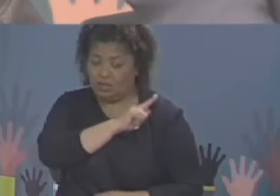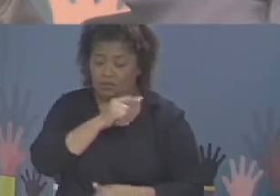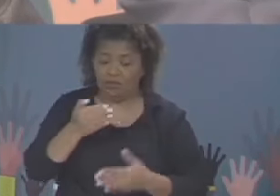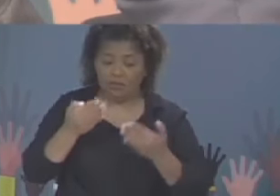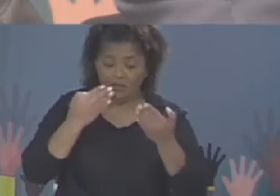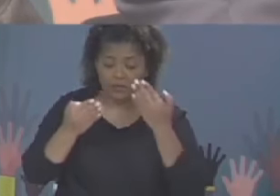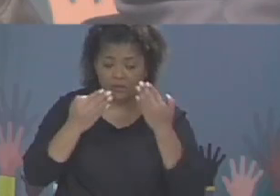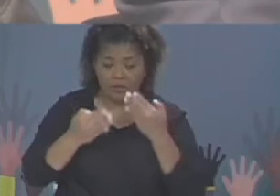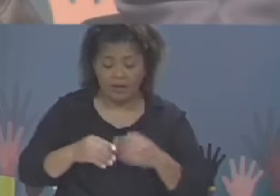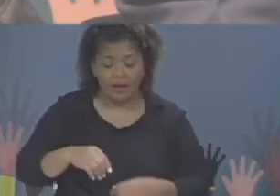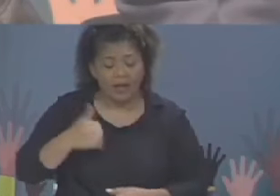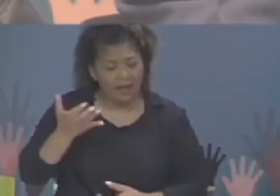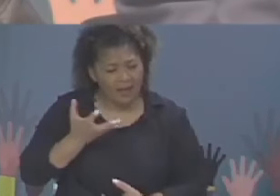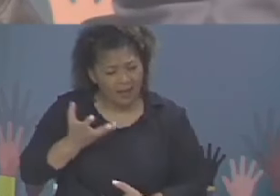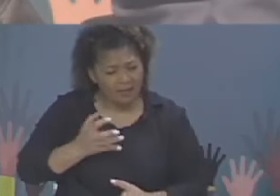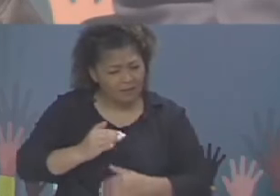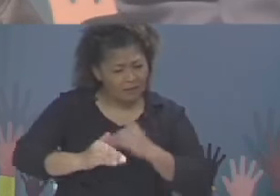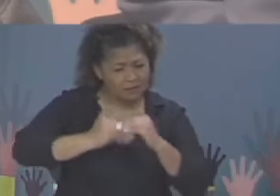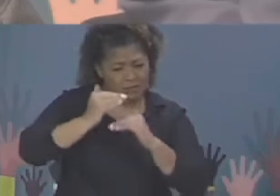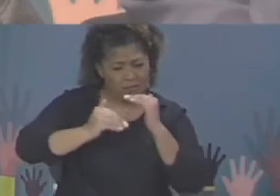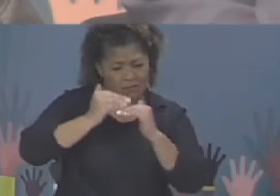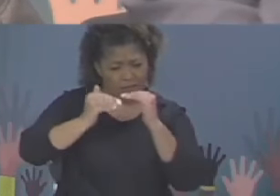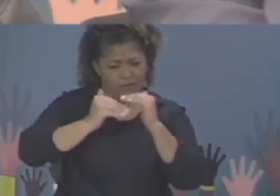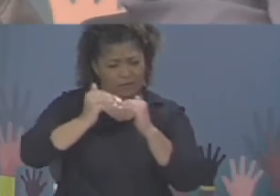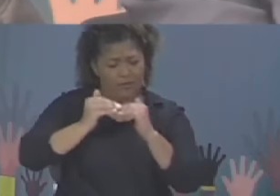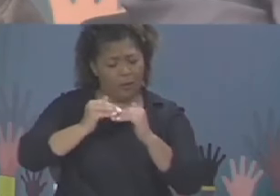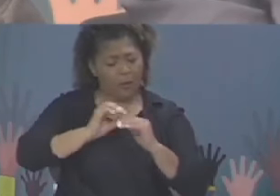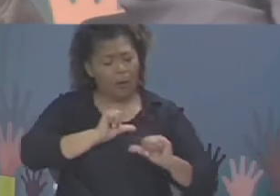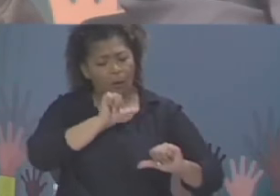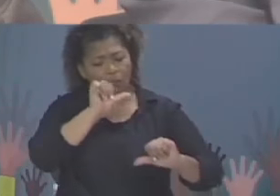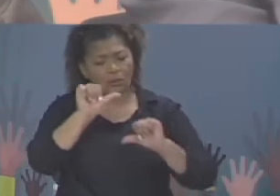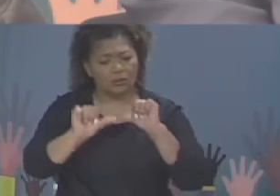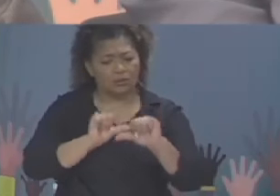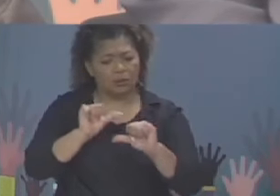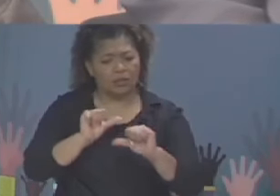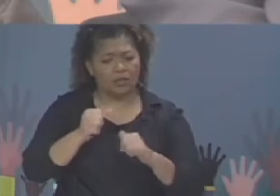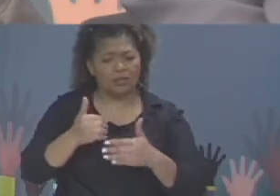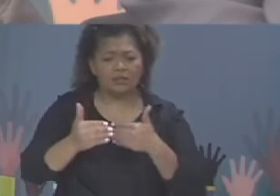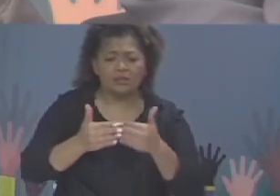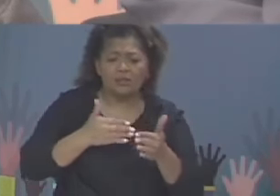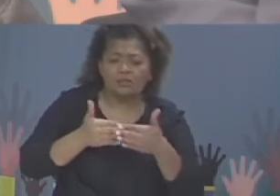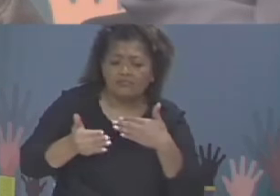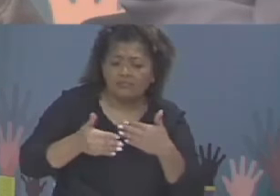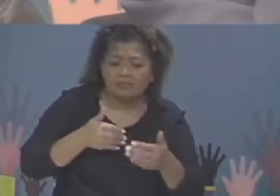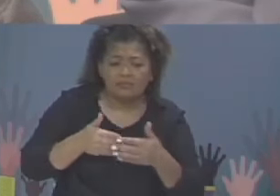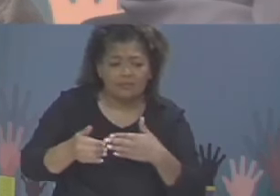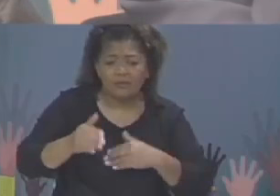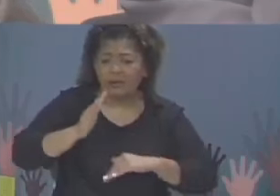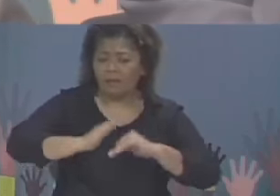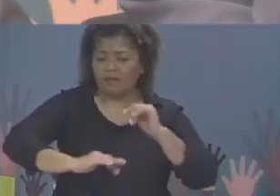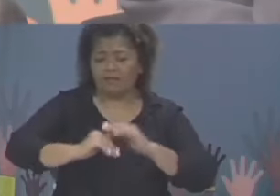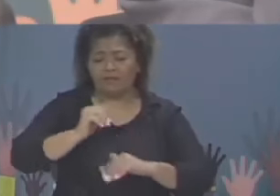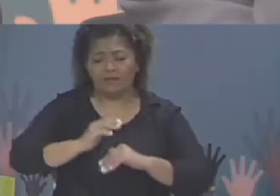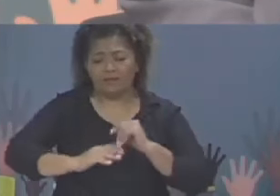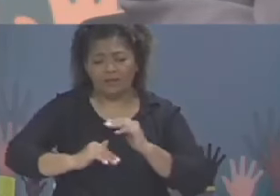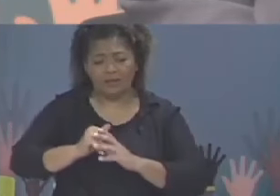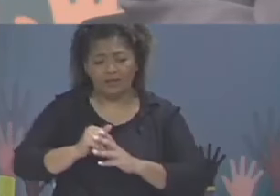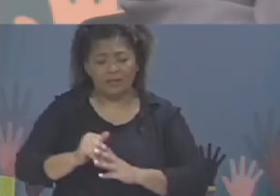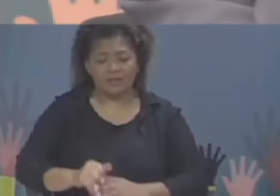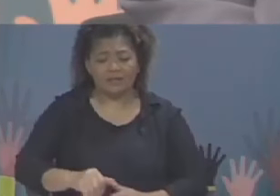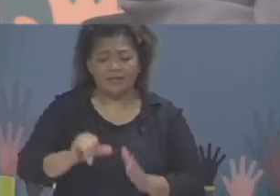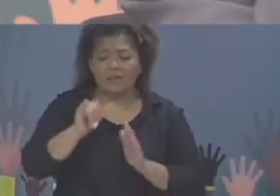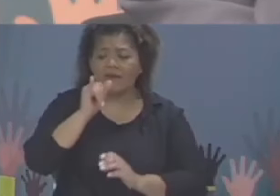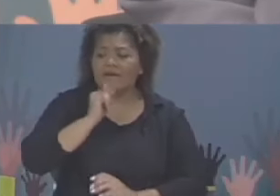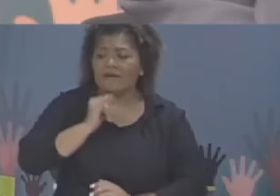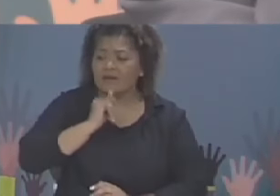uma ampla reforma do sistema conselhos para além de contribuir com o desenvolvimento das demais entidades. E o maior exemplo que nós temos disso